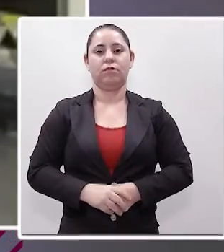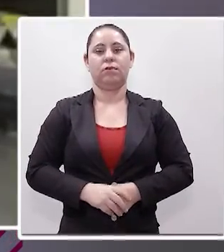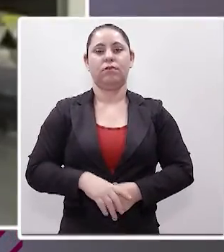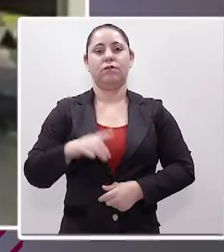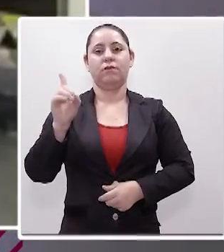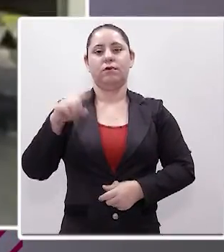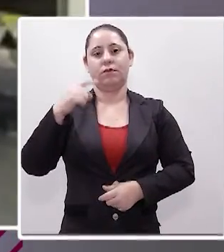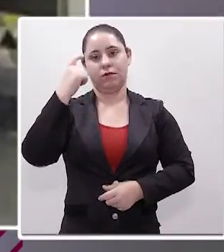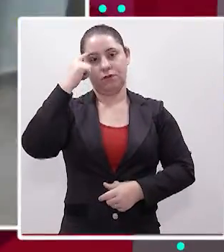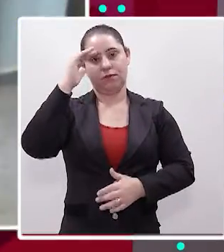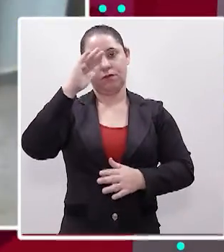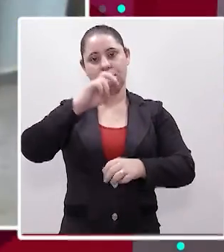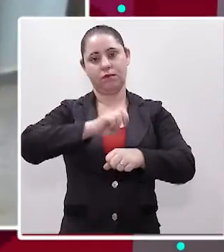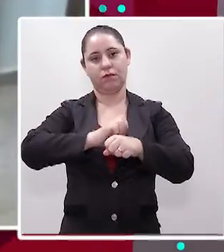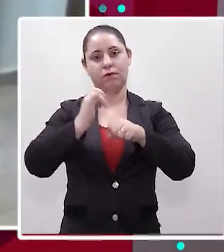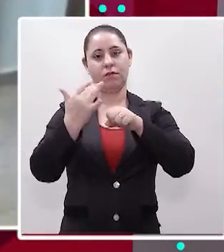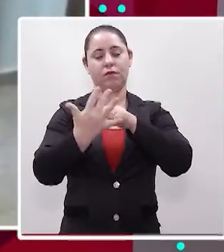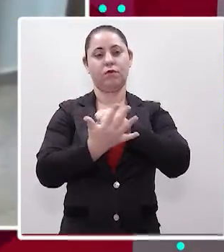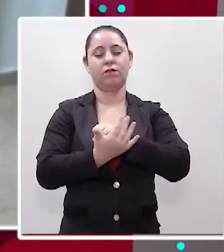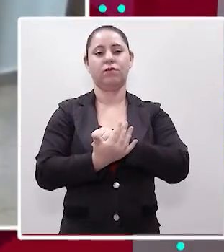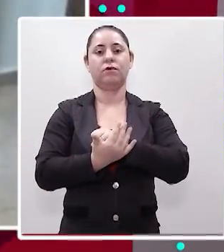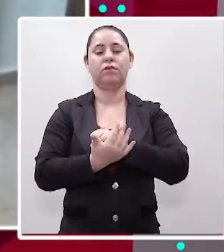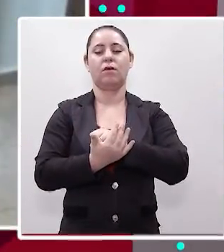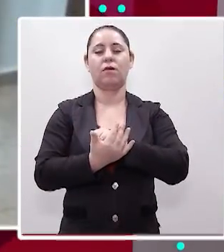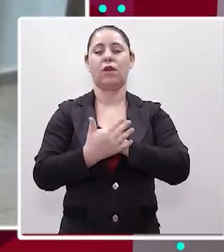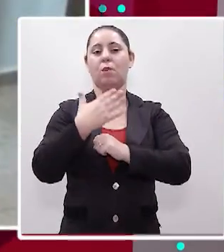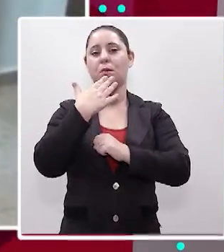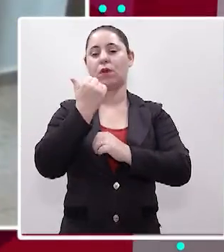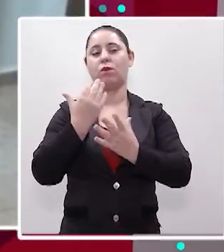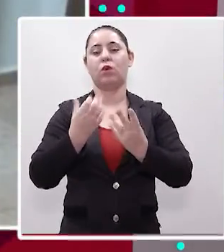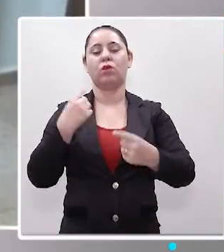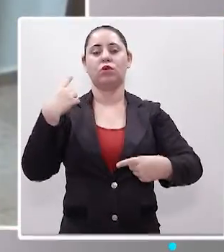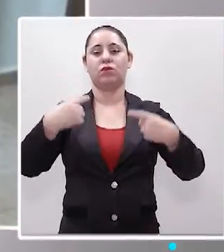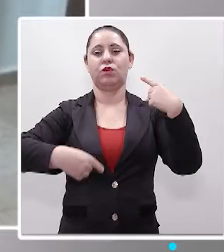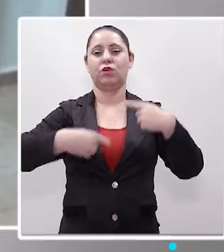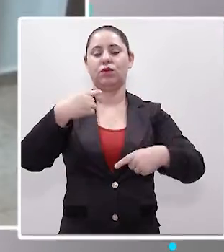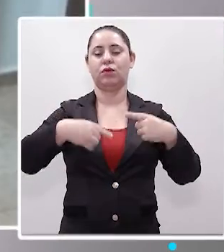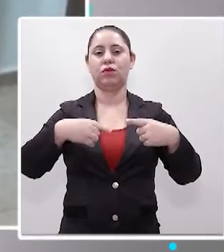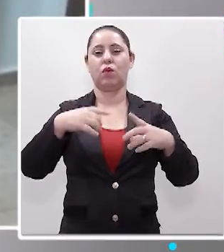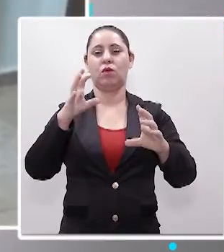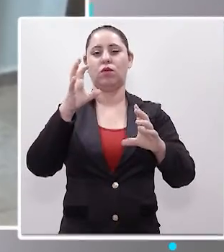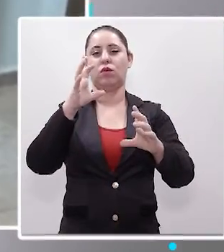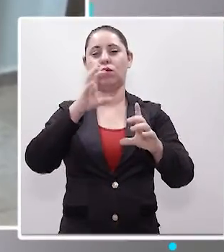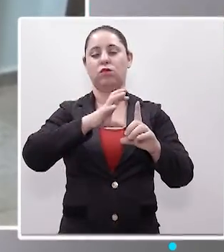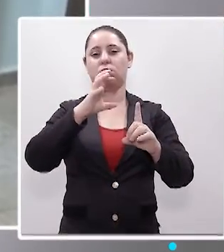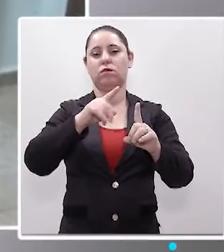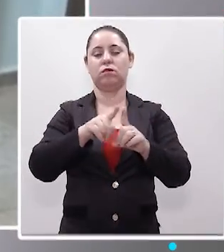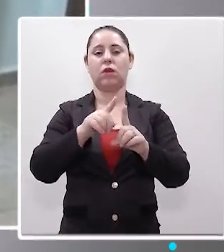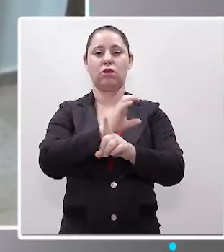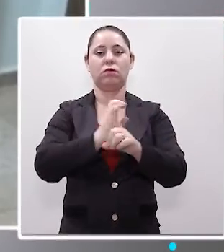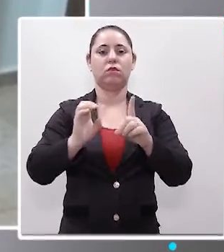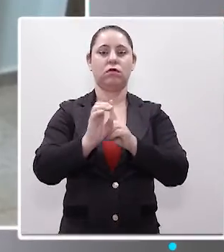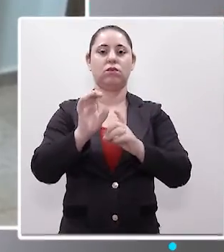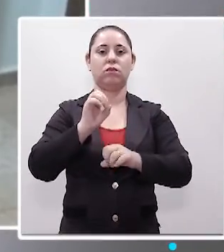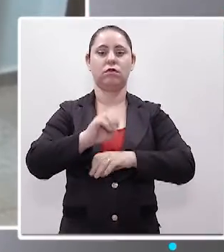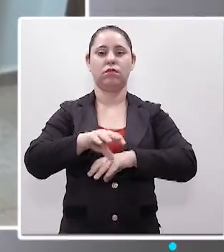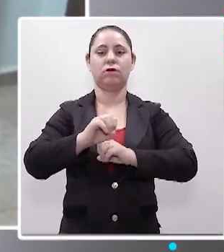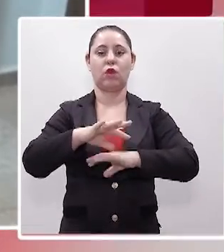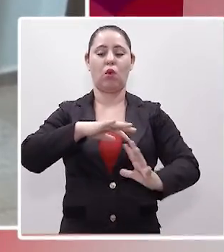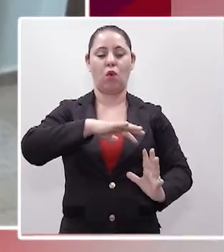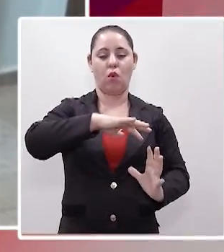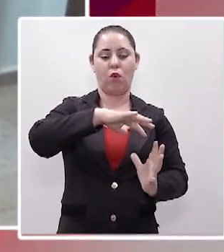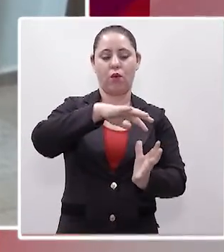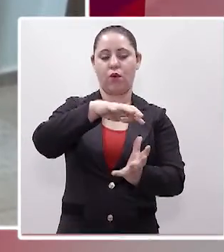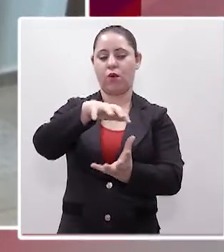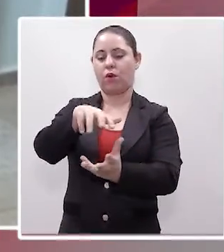professora? Eu acho que a pandemia tensionou bastante essas discussões, né? E eu acho que a